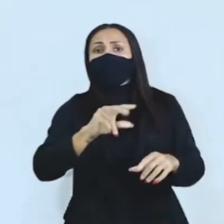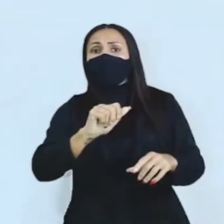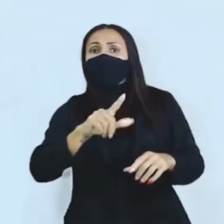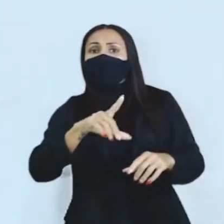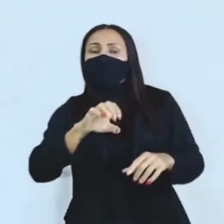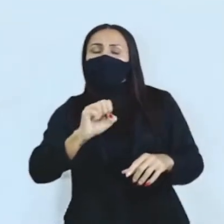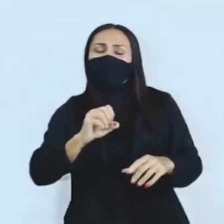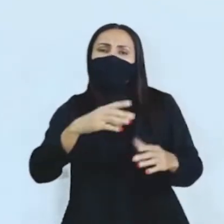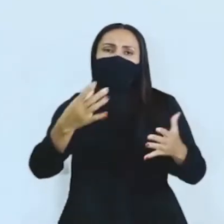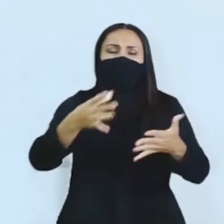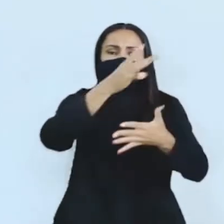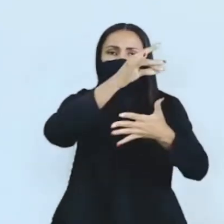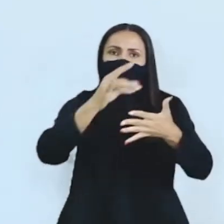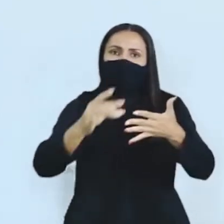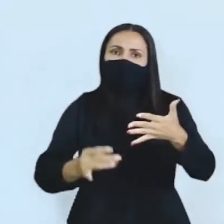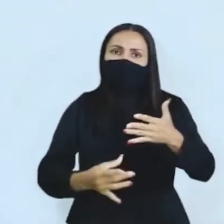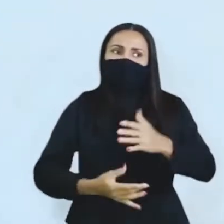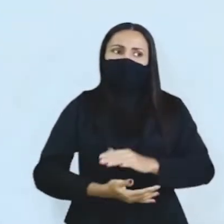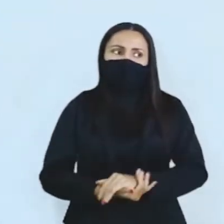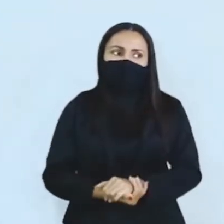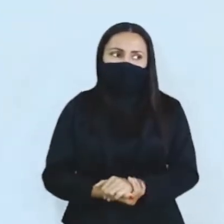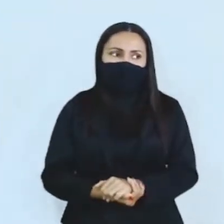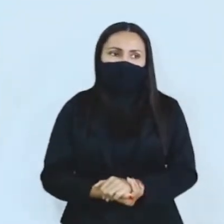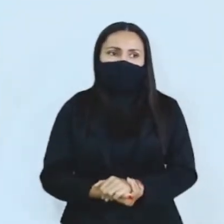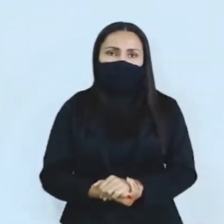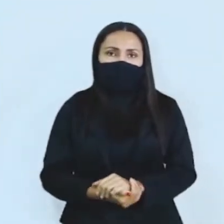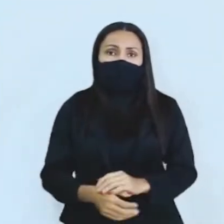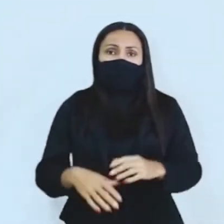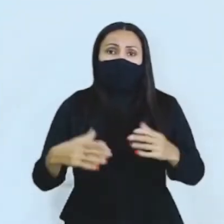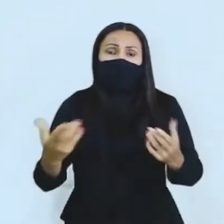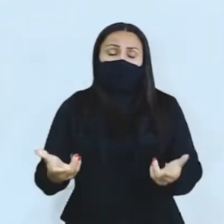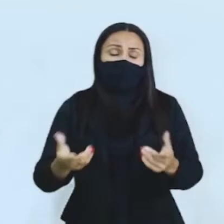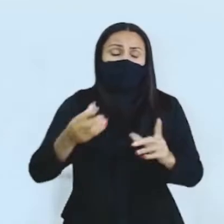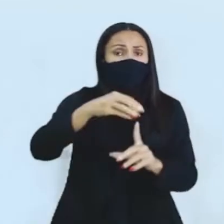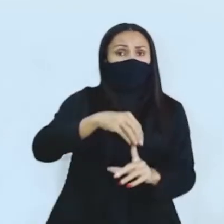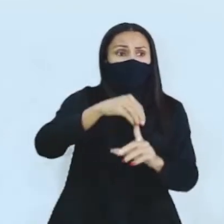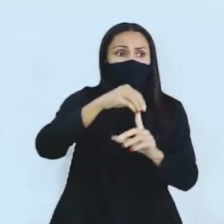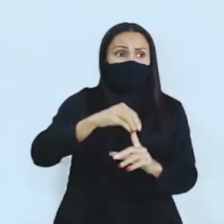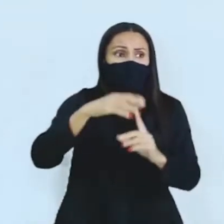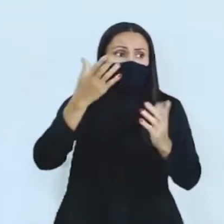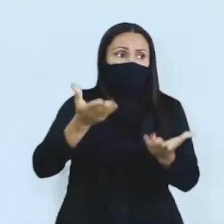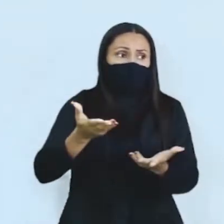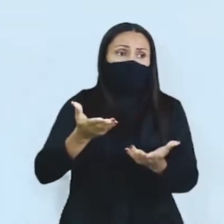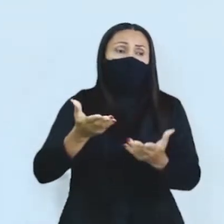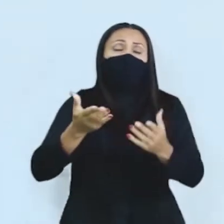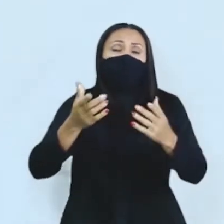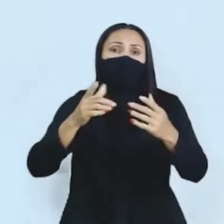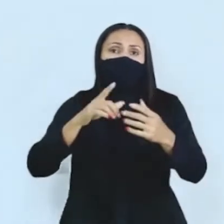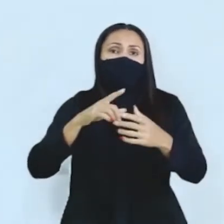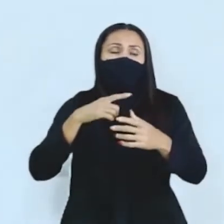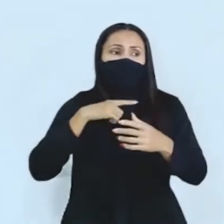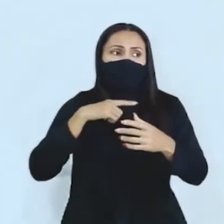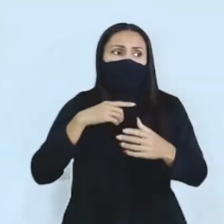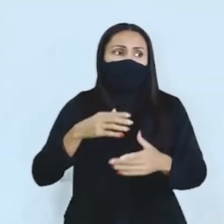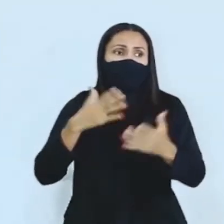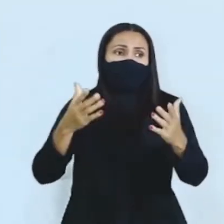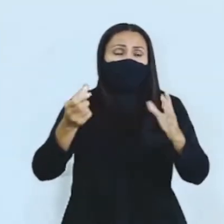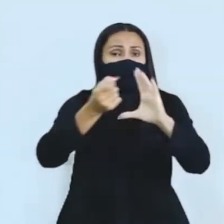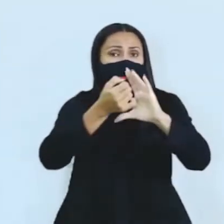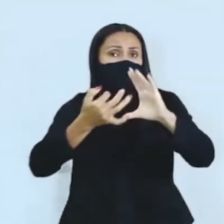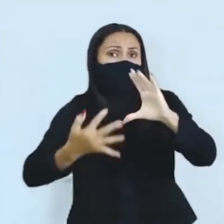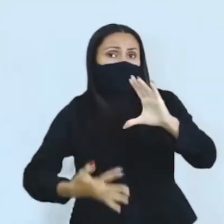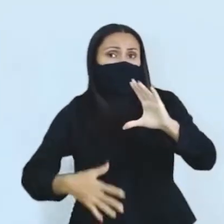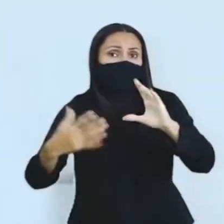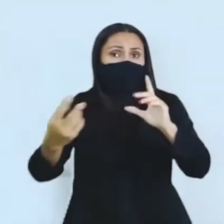suas propriedades. Os tópicos principais que irão nortear essa aula serão a caracterização